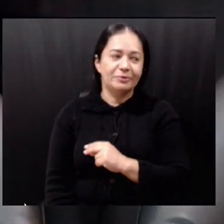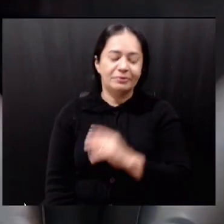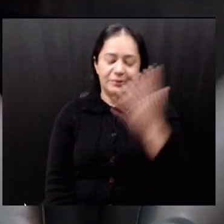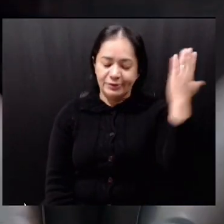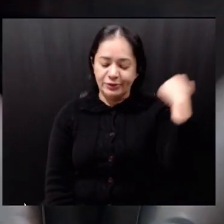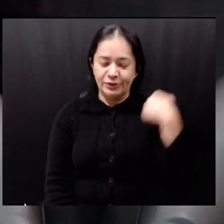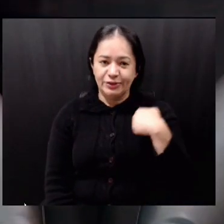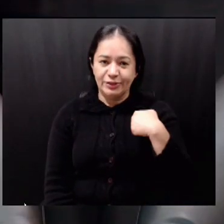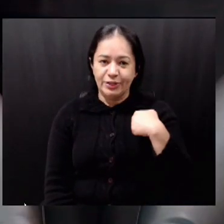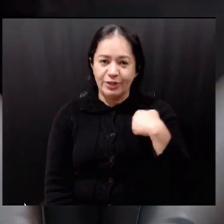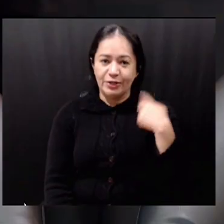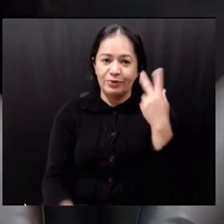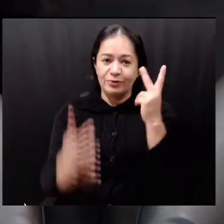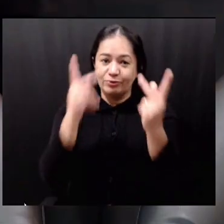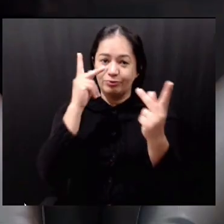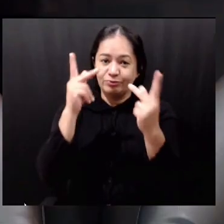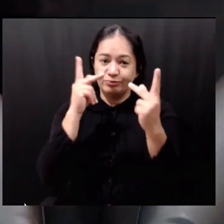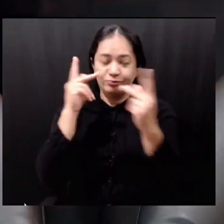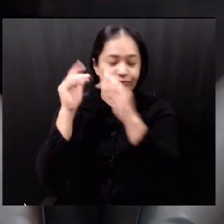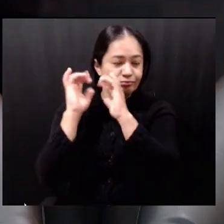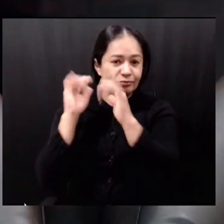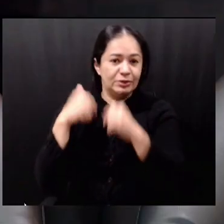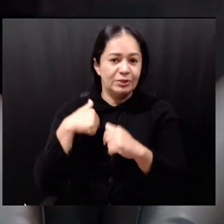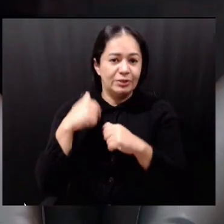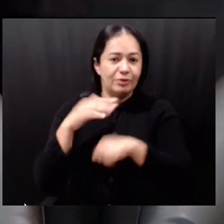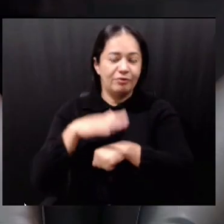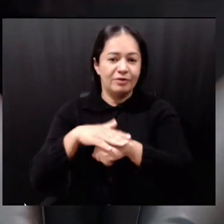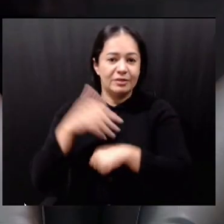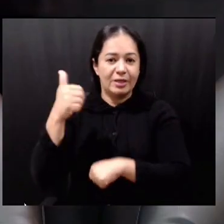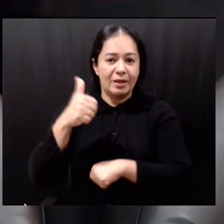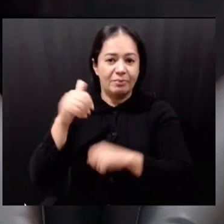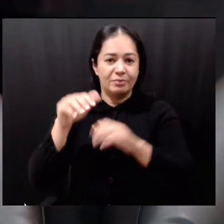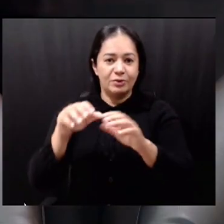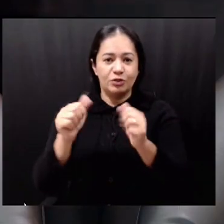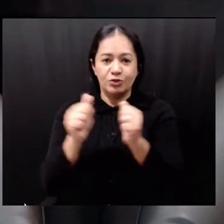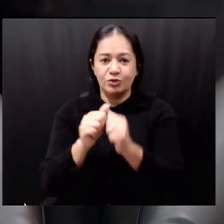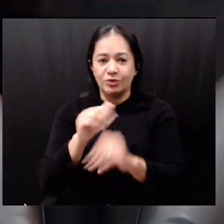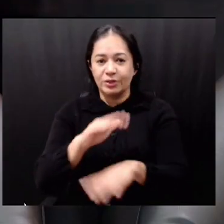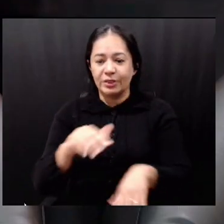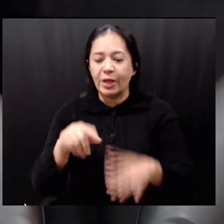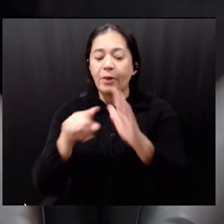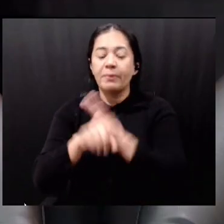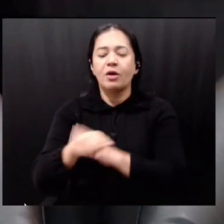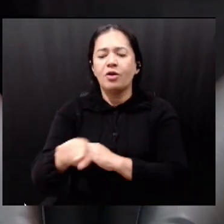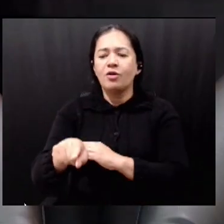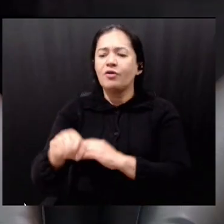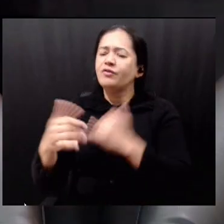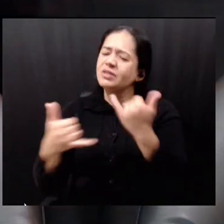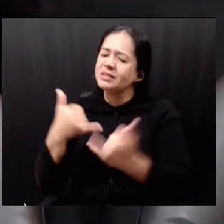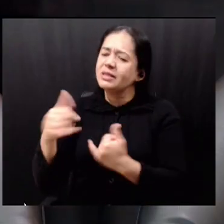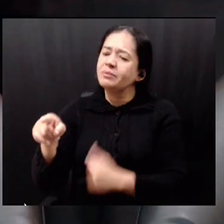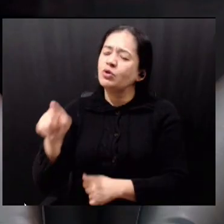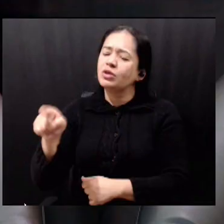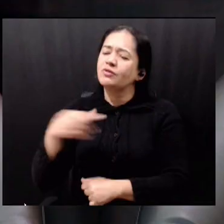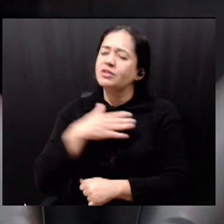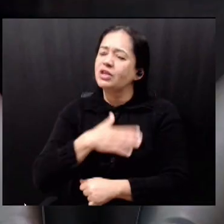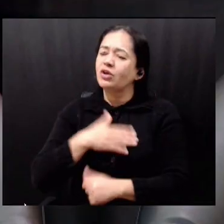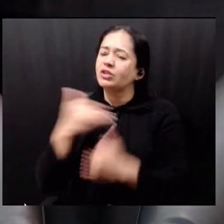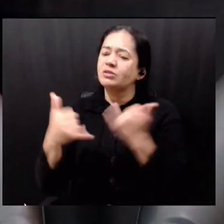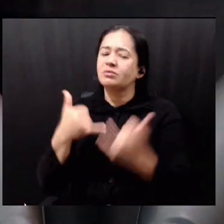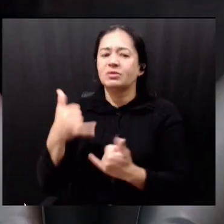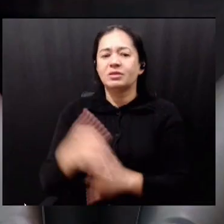neuropsicóloga, né? E aí eu faço a primeira sessão com a criança. E eu perguntei pra criança, você brinca? O que você gosta de brincar?